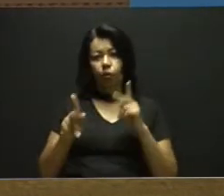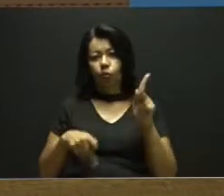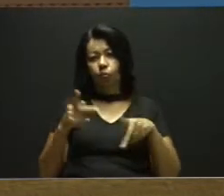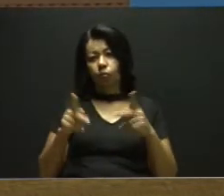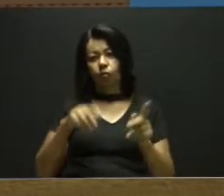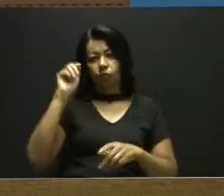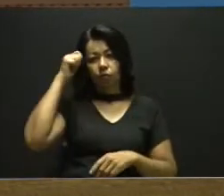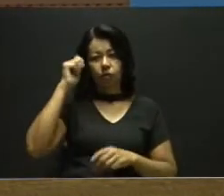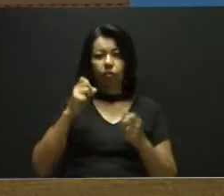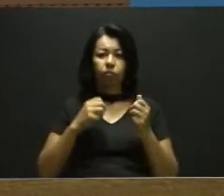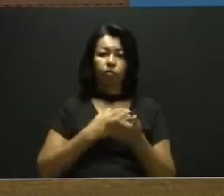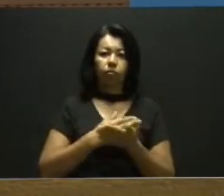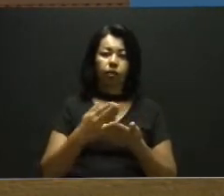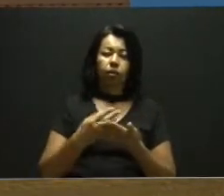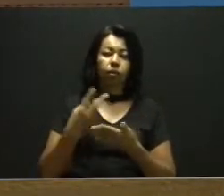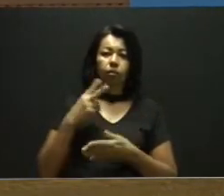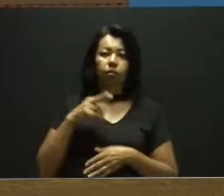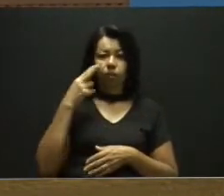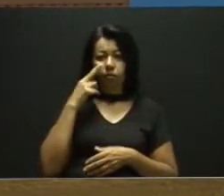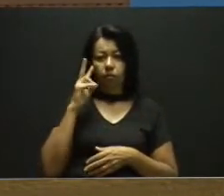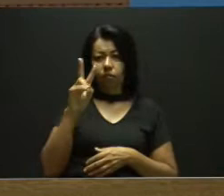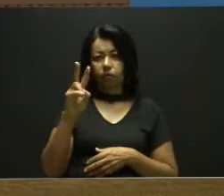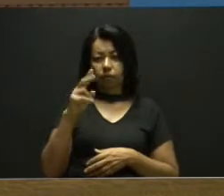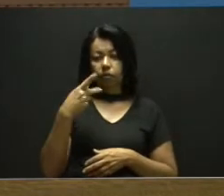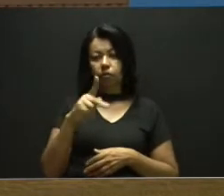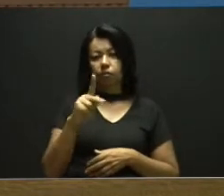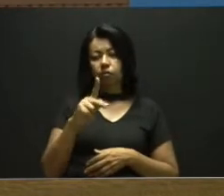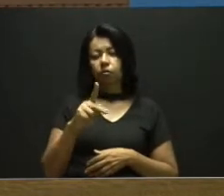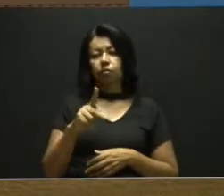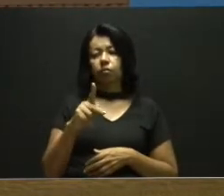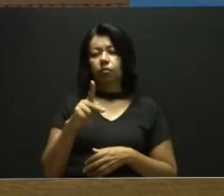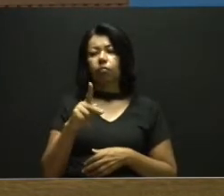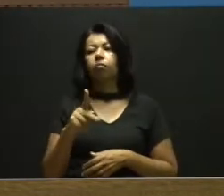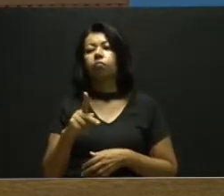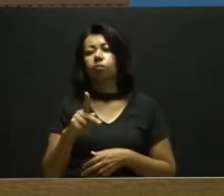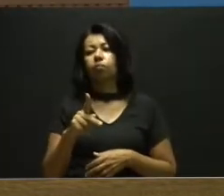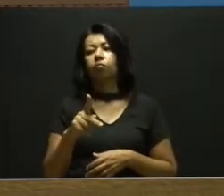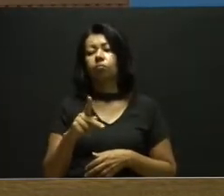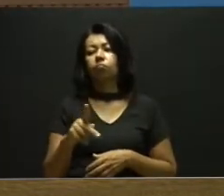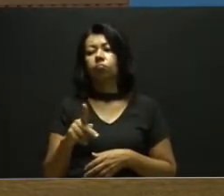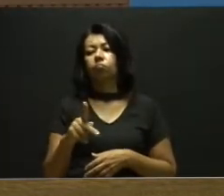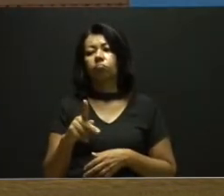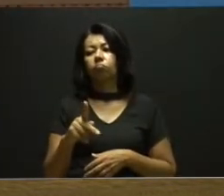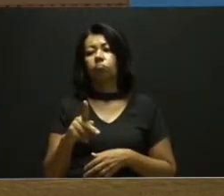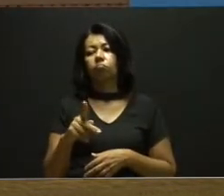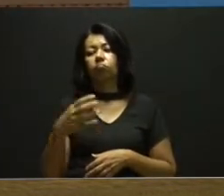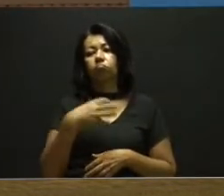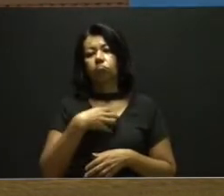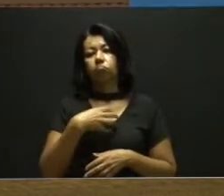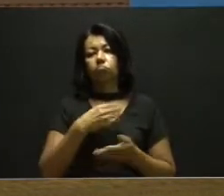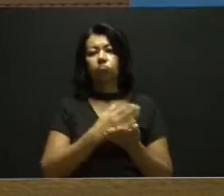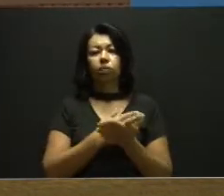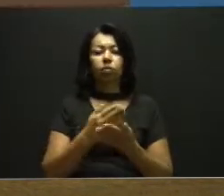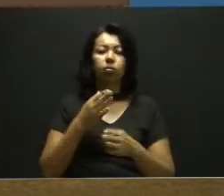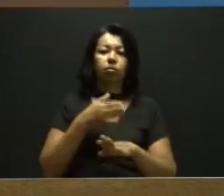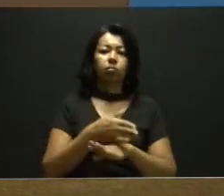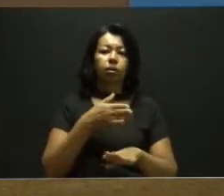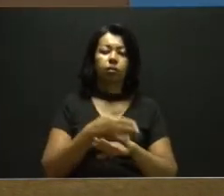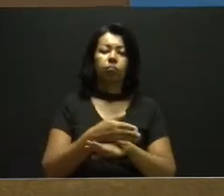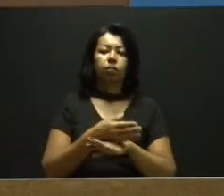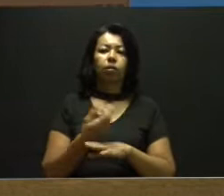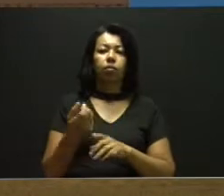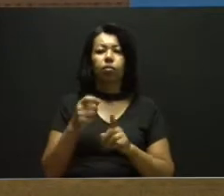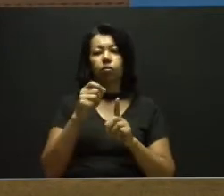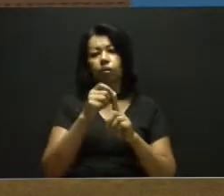ser apreciada e as suas influência a passaram a fazer parte do nosso calendário